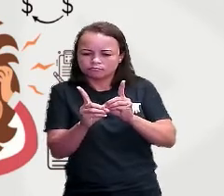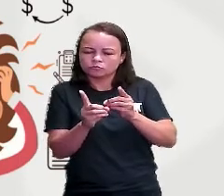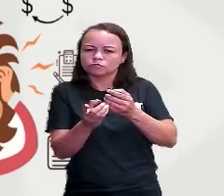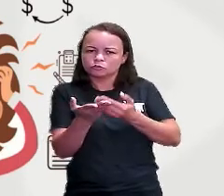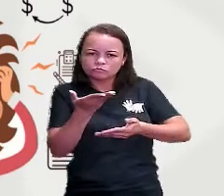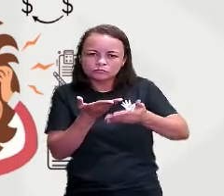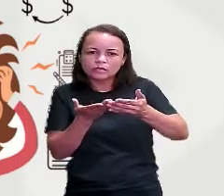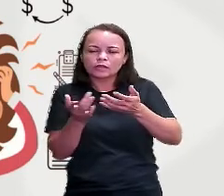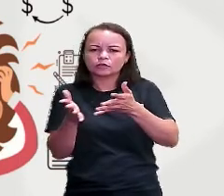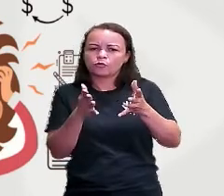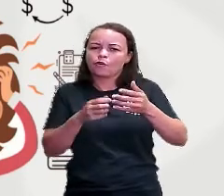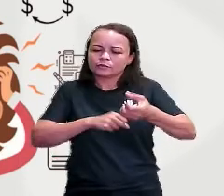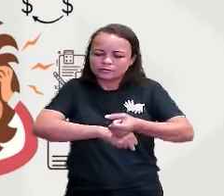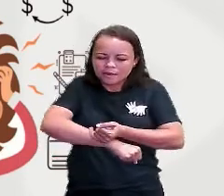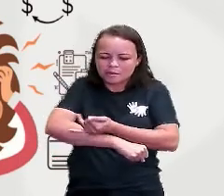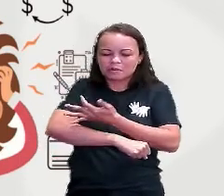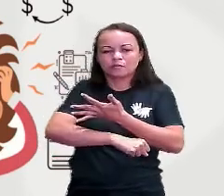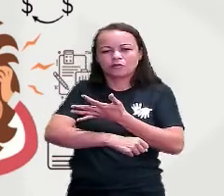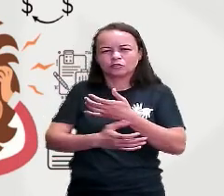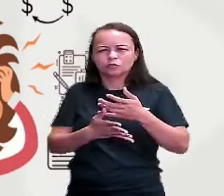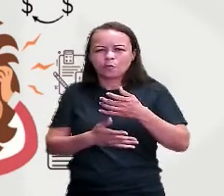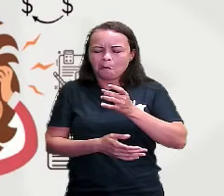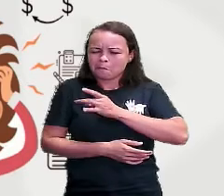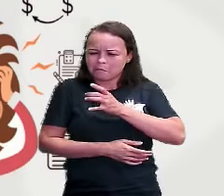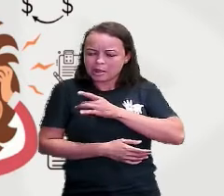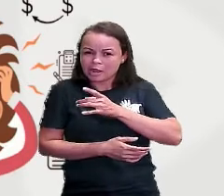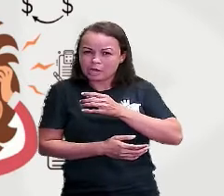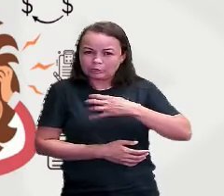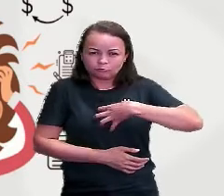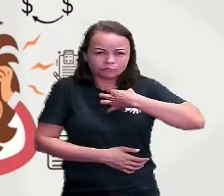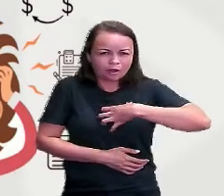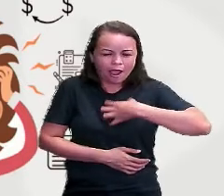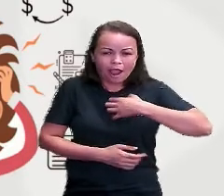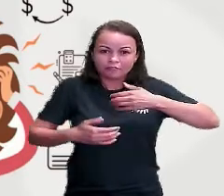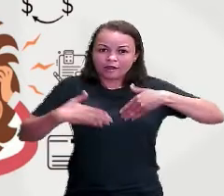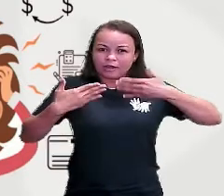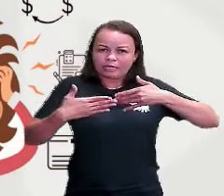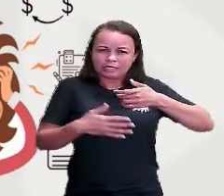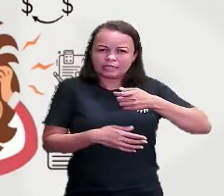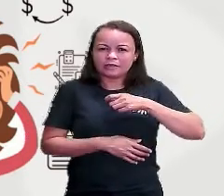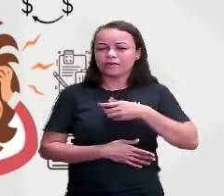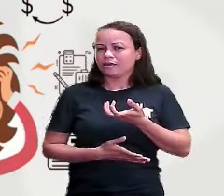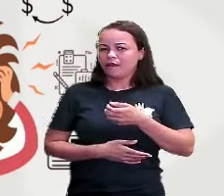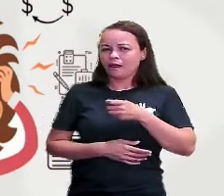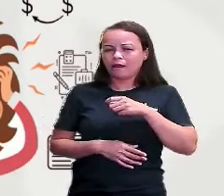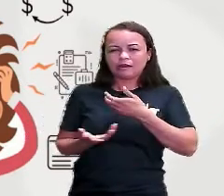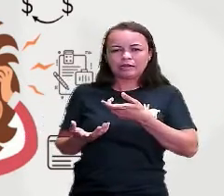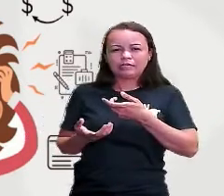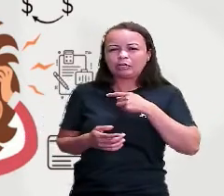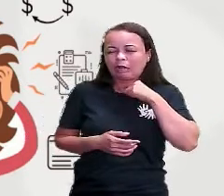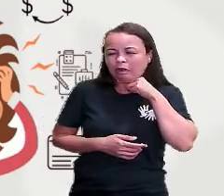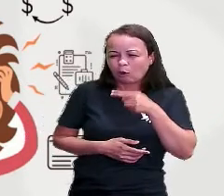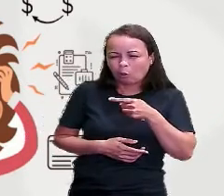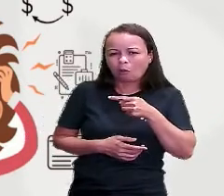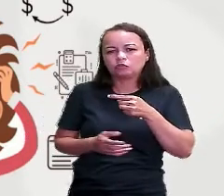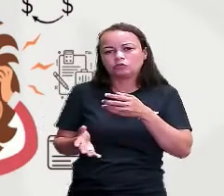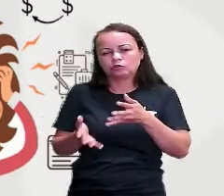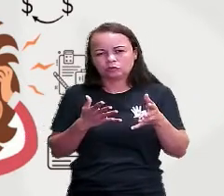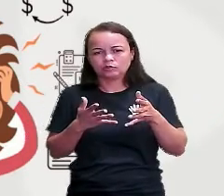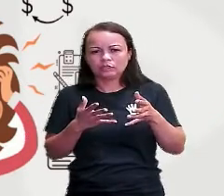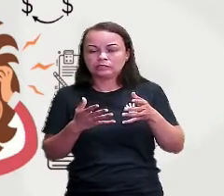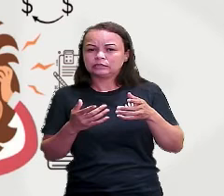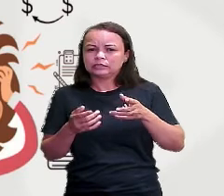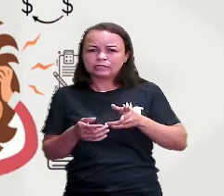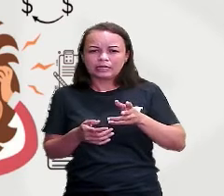quê? Com as nossas emoções, medo, raiva, alegria, nojo, tristeza. Gente, tá o tempo todo, os hormônios